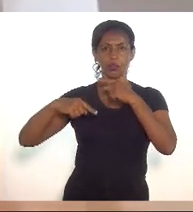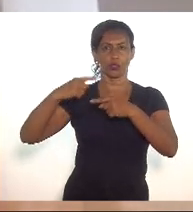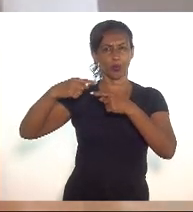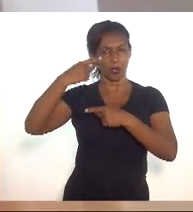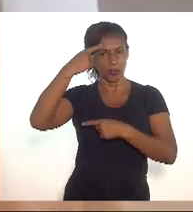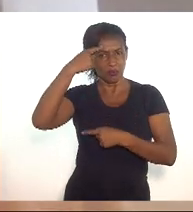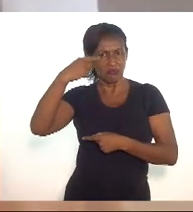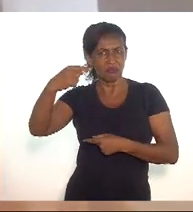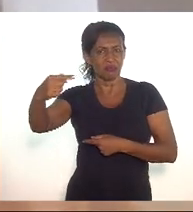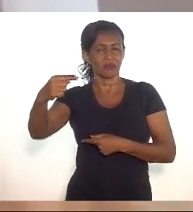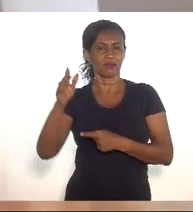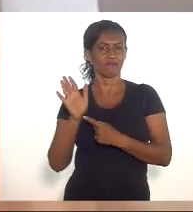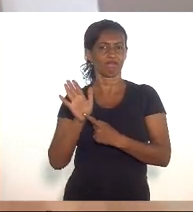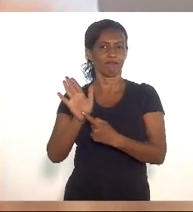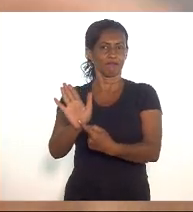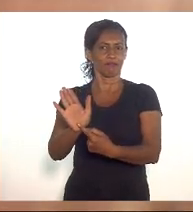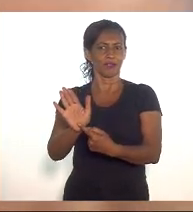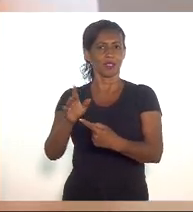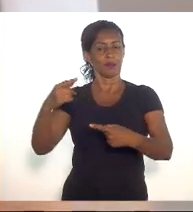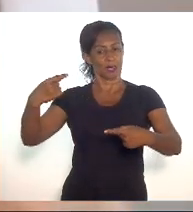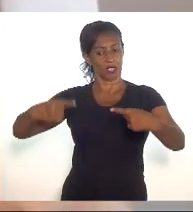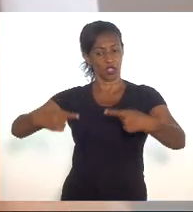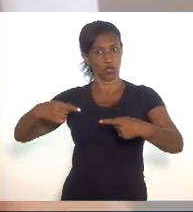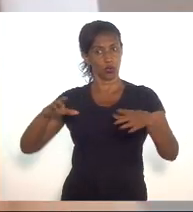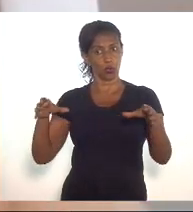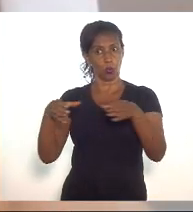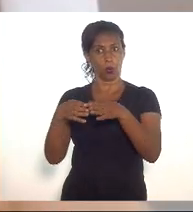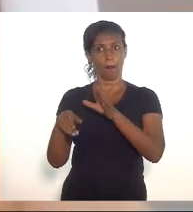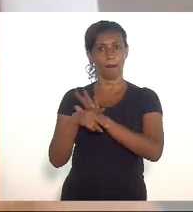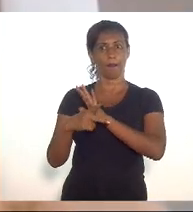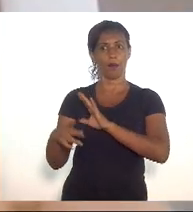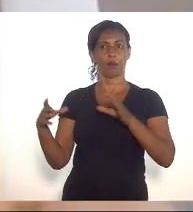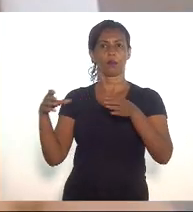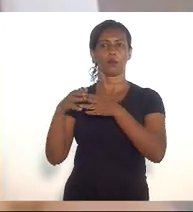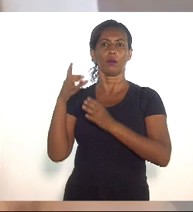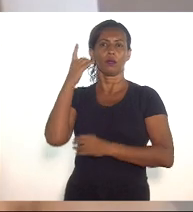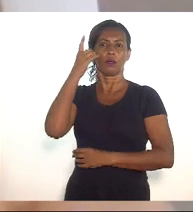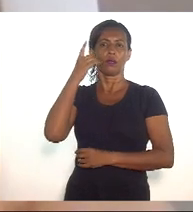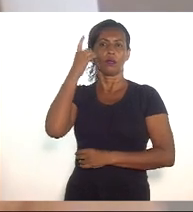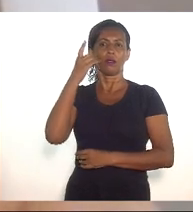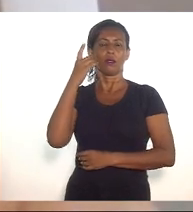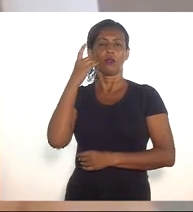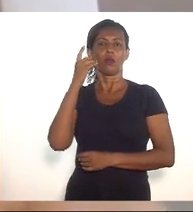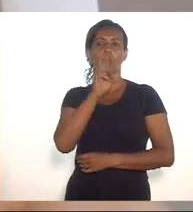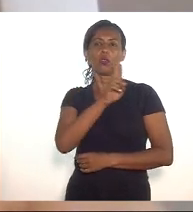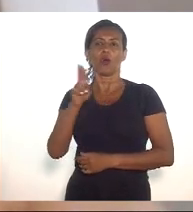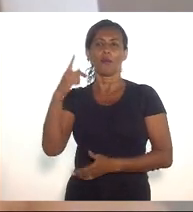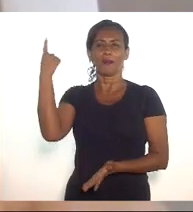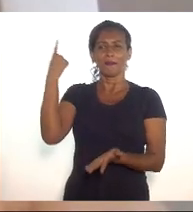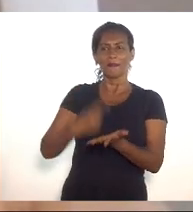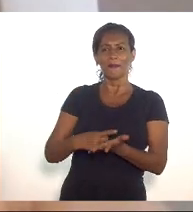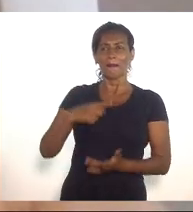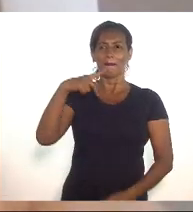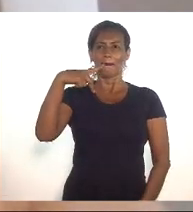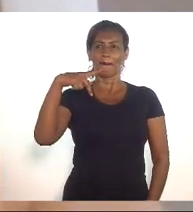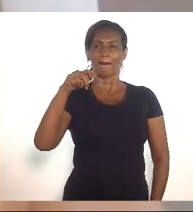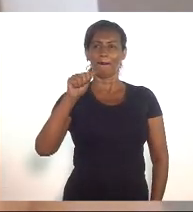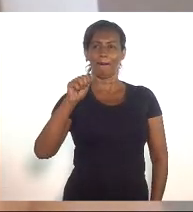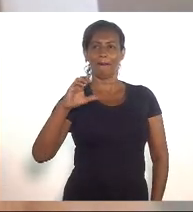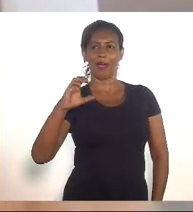dias, para ser discutido com os senhores, que vai se chamar Pacto, que basicamente